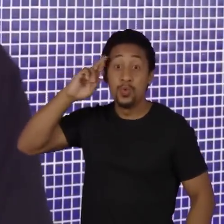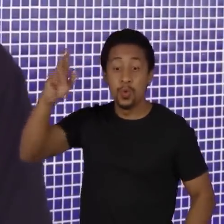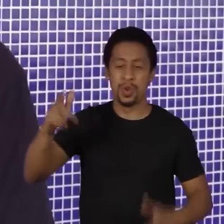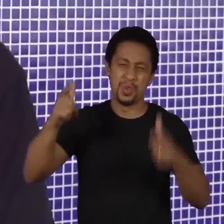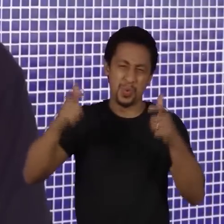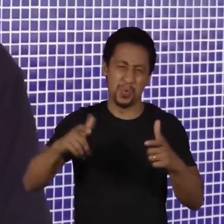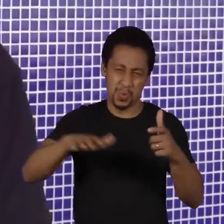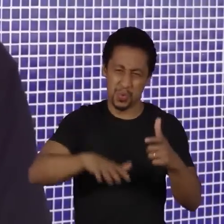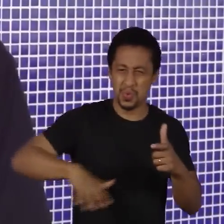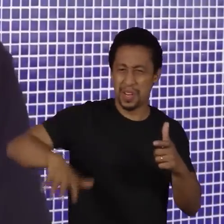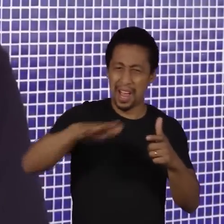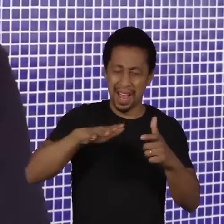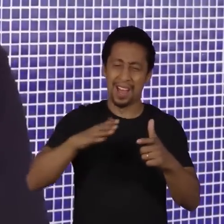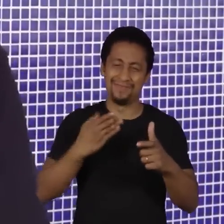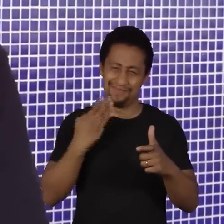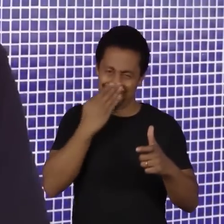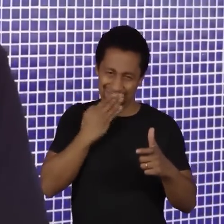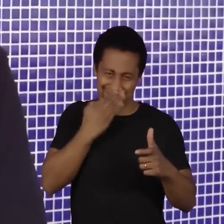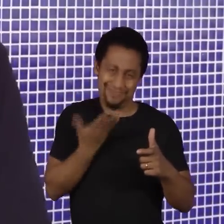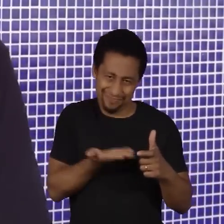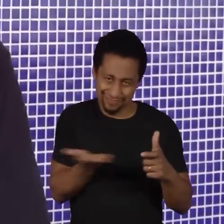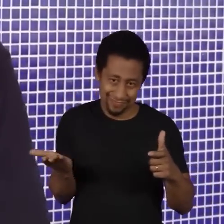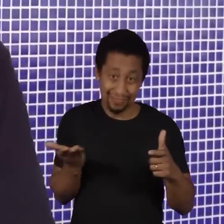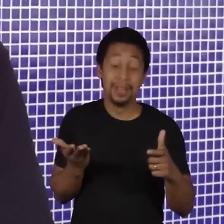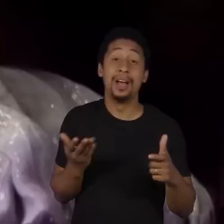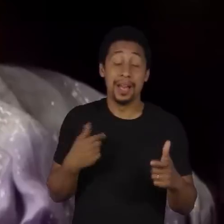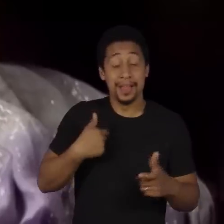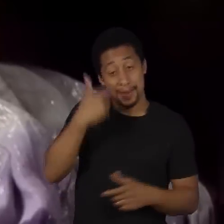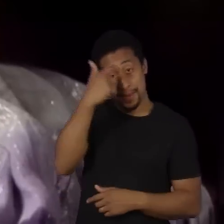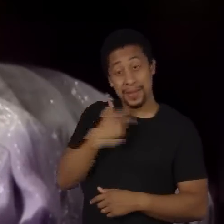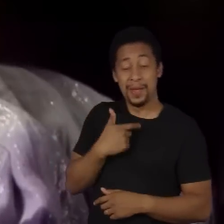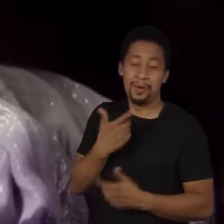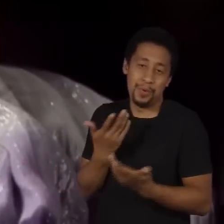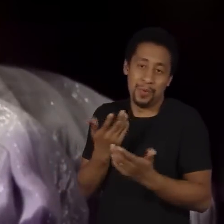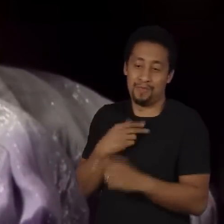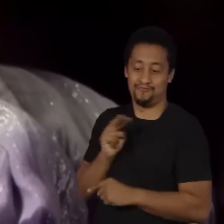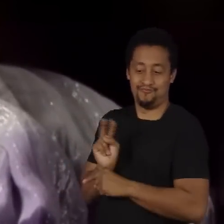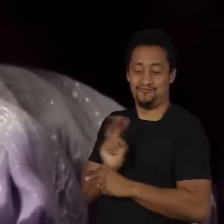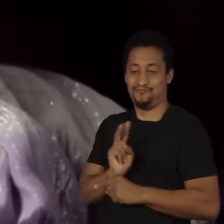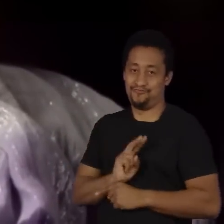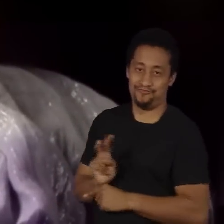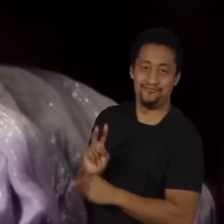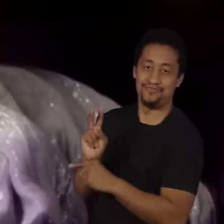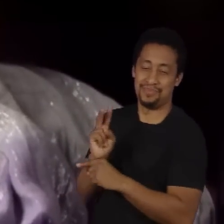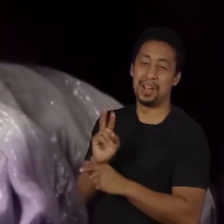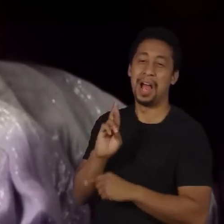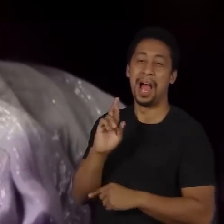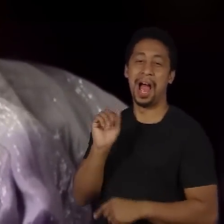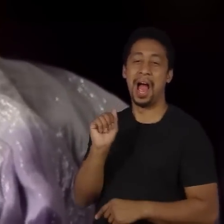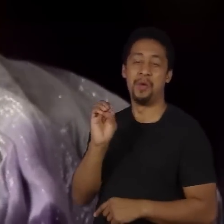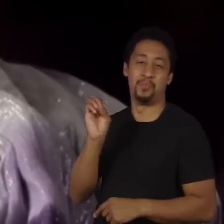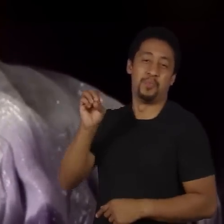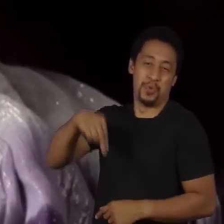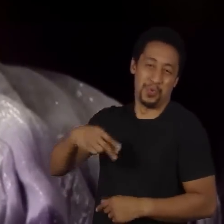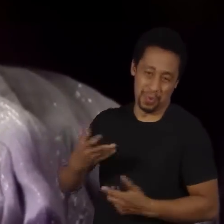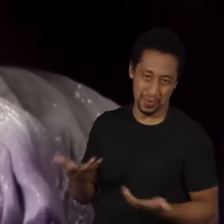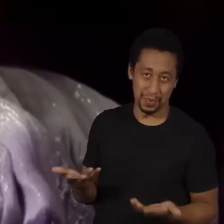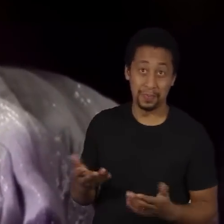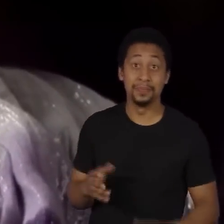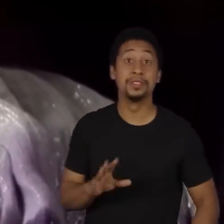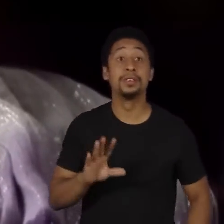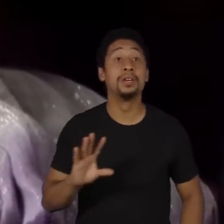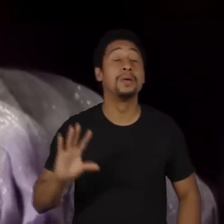fazia um personagem chamado Ramon el Cafetón. E estava no auge da ditadura. E o diretor